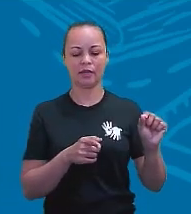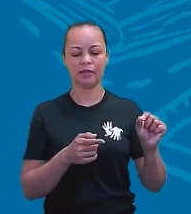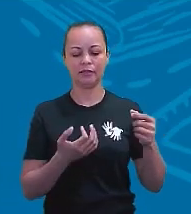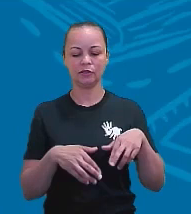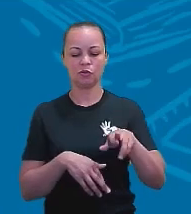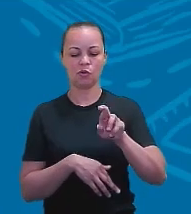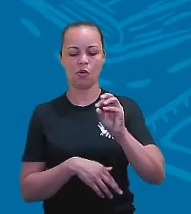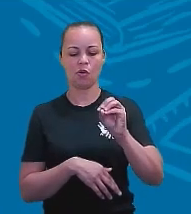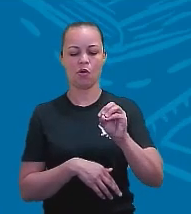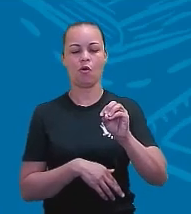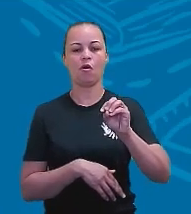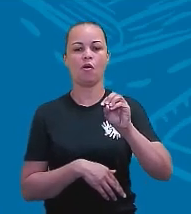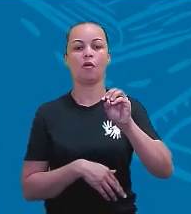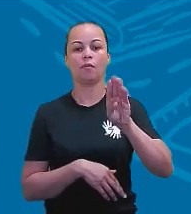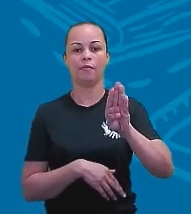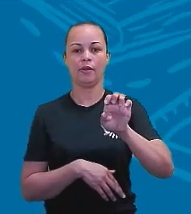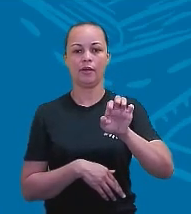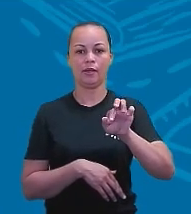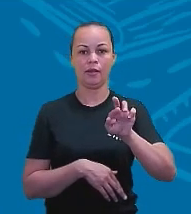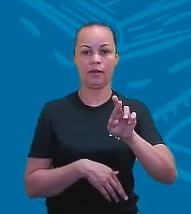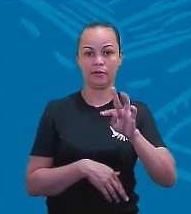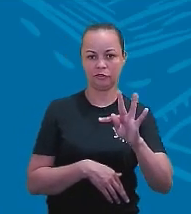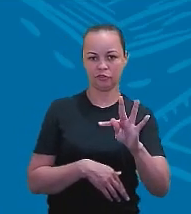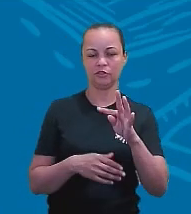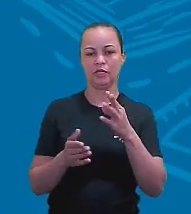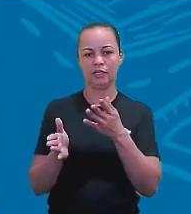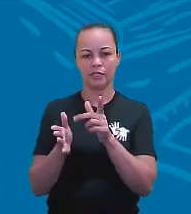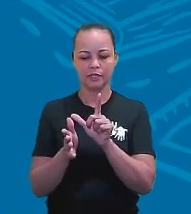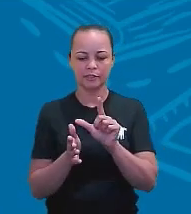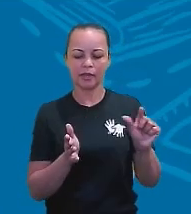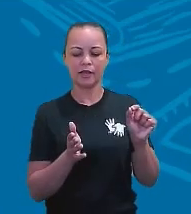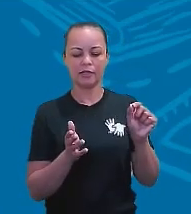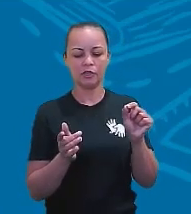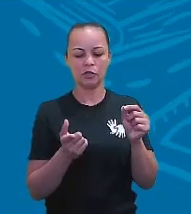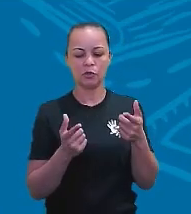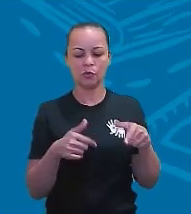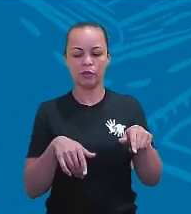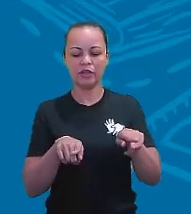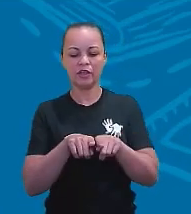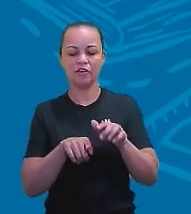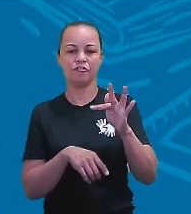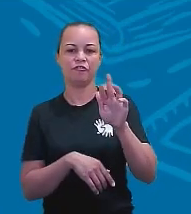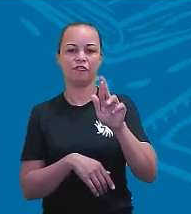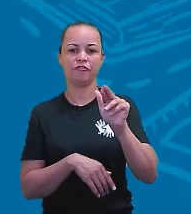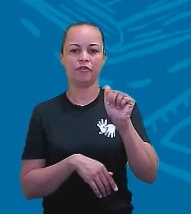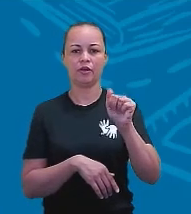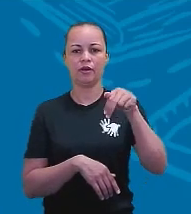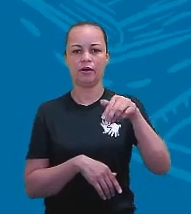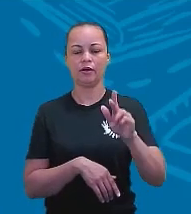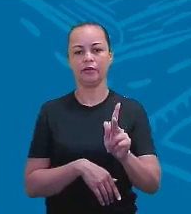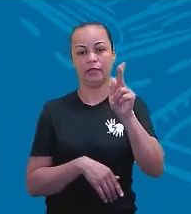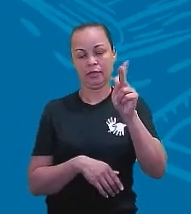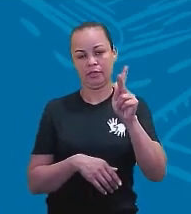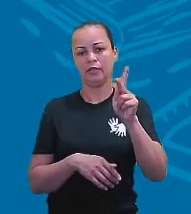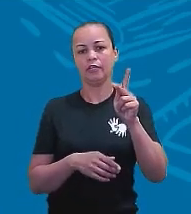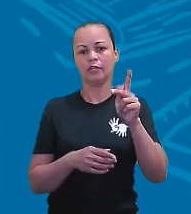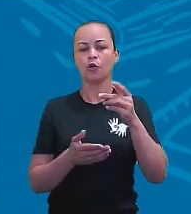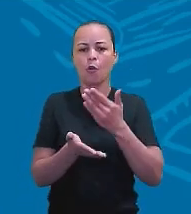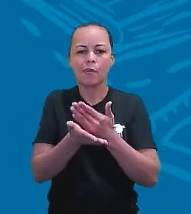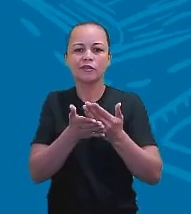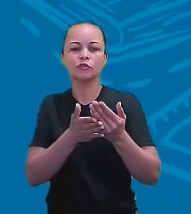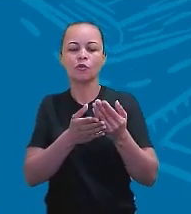Robert e do Frank Parrish, passou a fazer parte da diretoria. Então, houve um momento aí que o